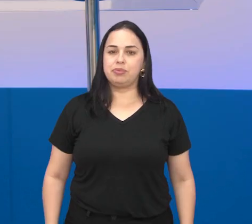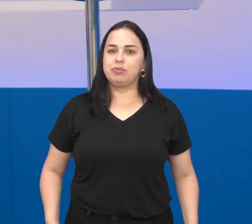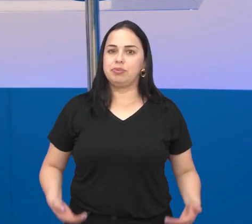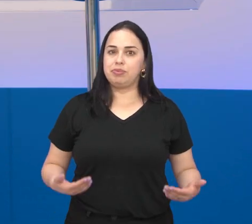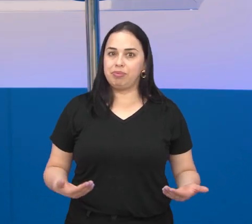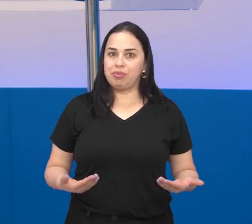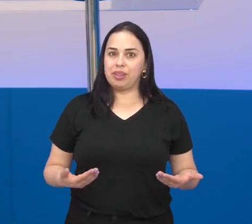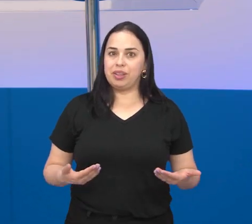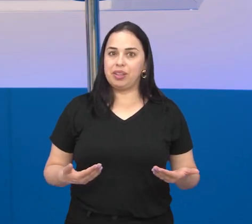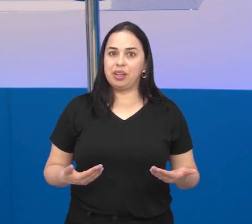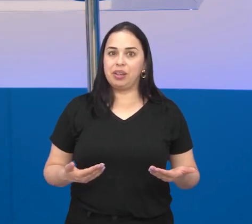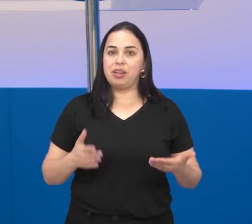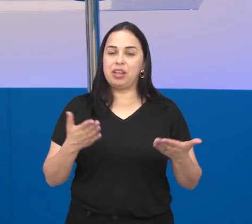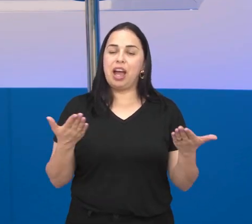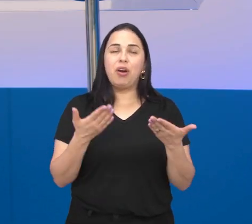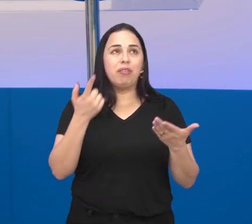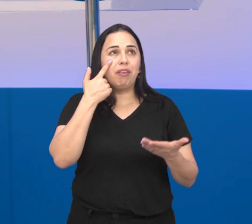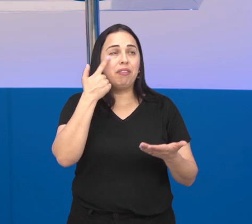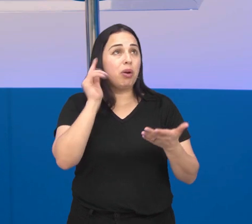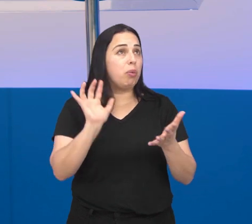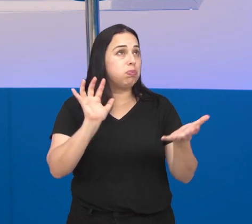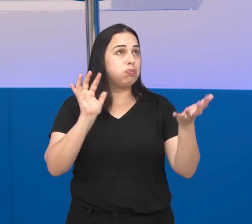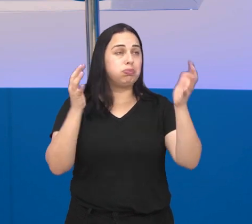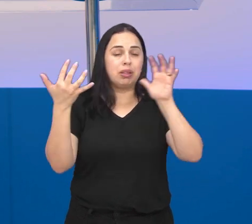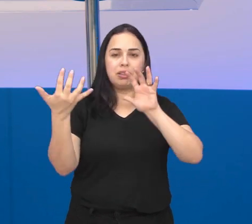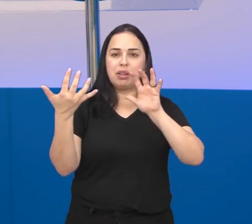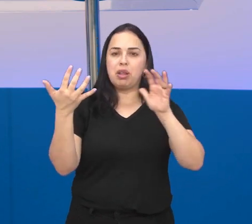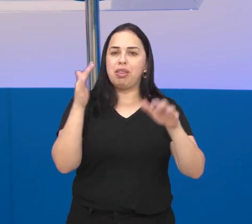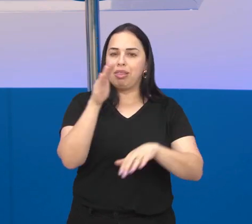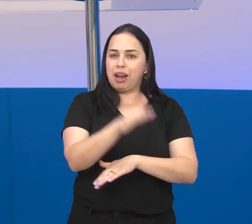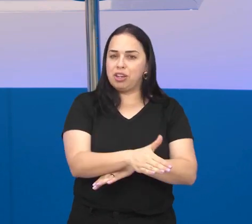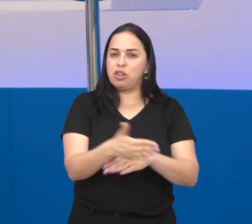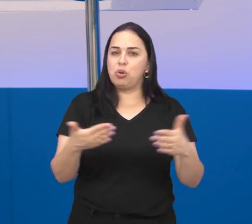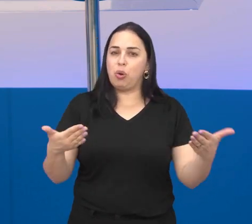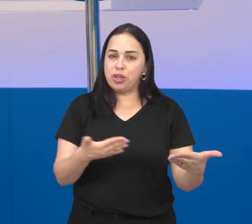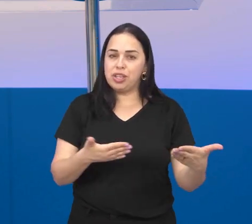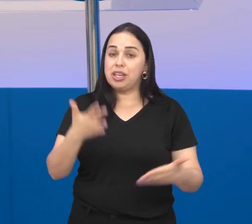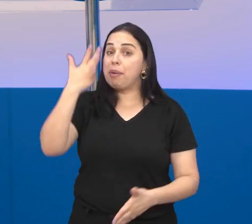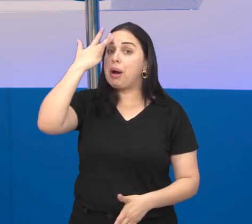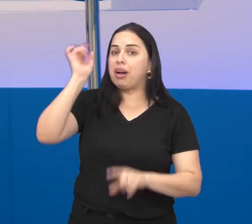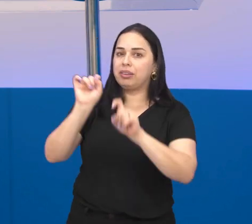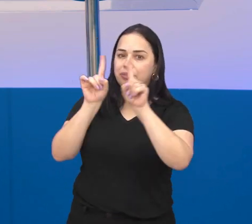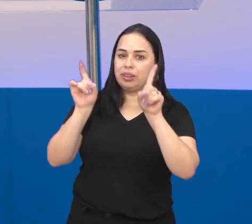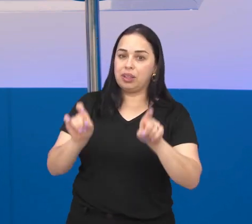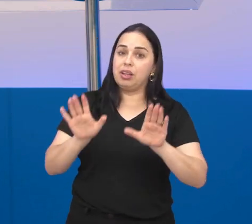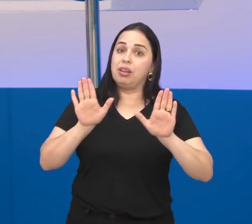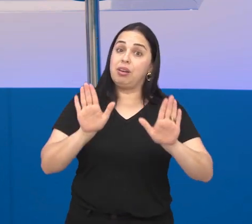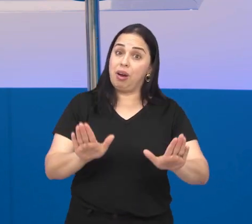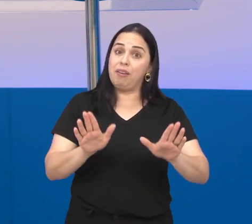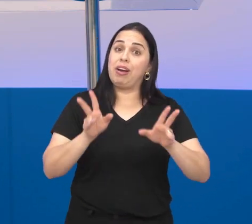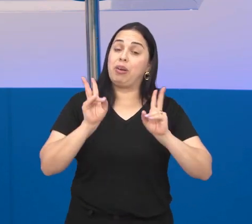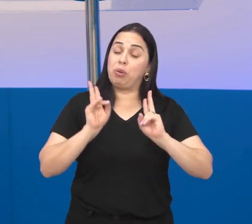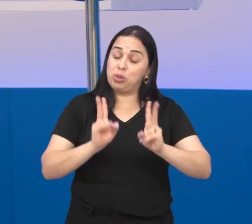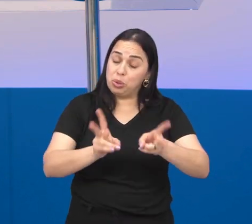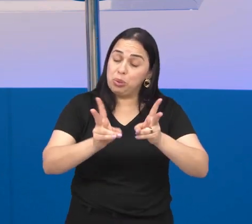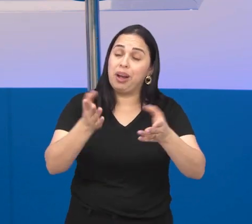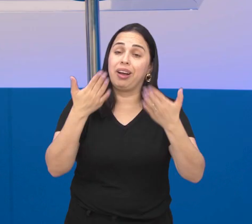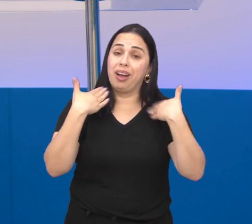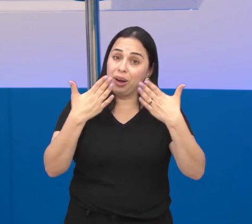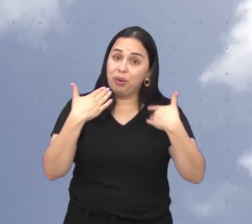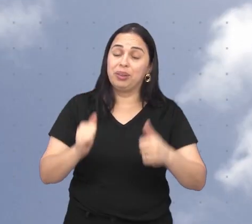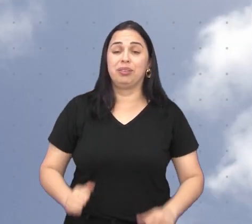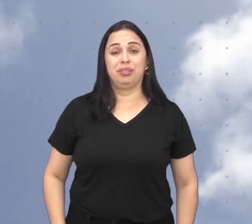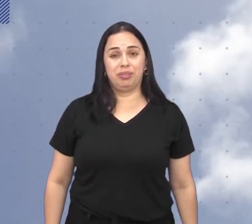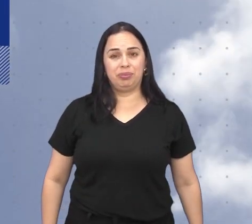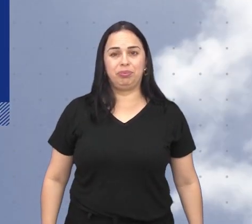E antes da gente se despedir, vamos ver como fica o tempo para a tarde desta terça-feira e também amanhã? Eu já te adianto que vai continuar bastante calor,